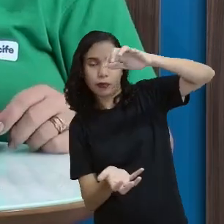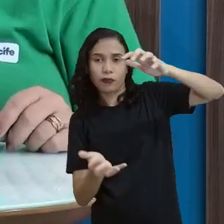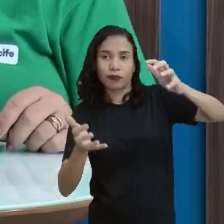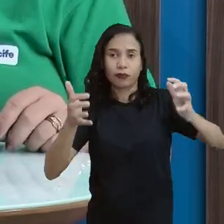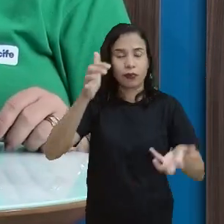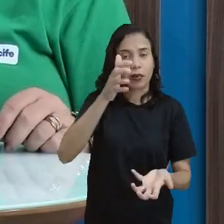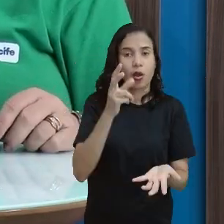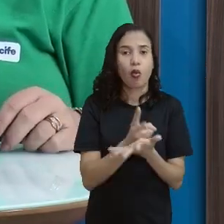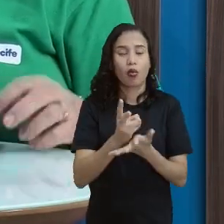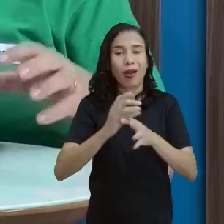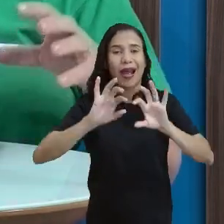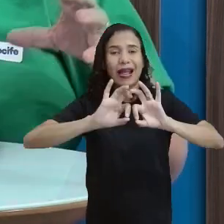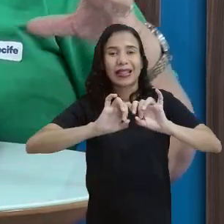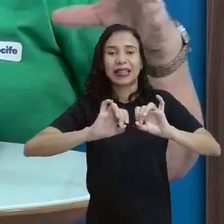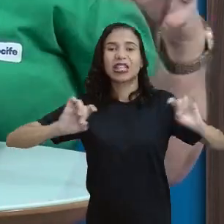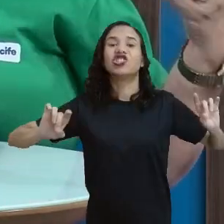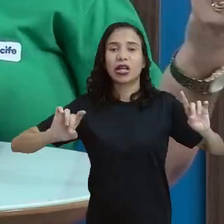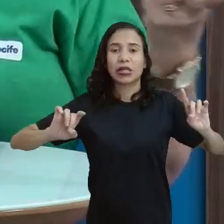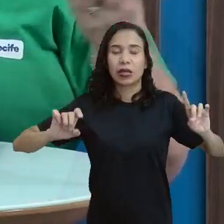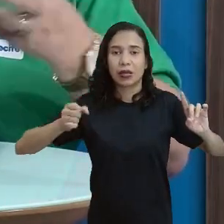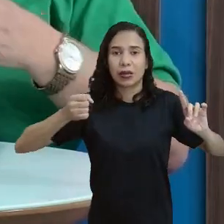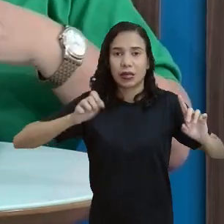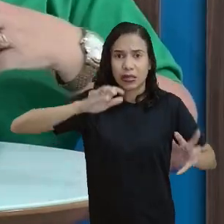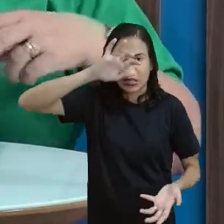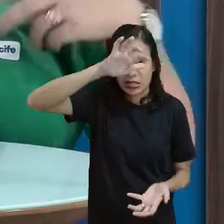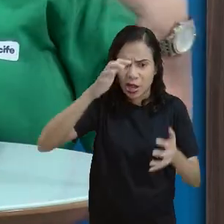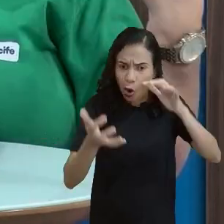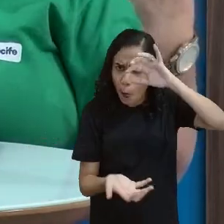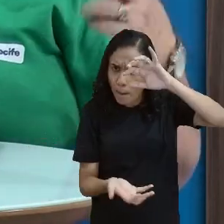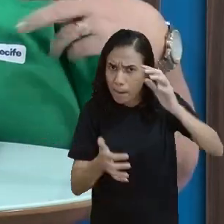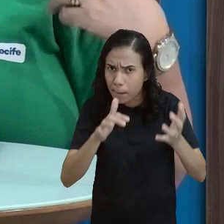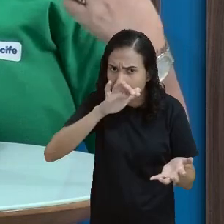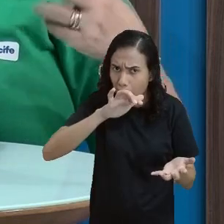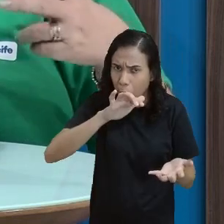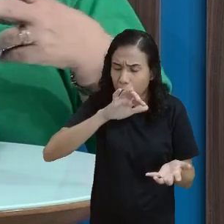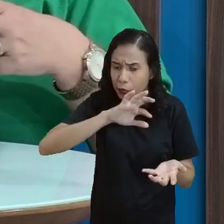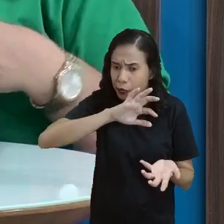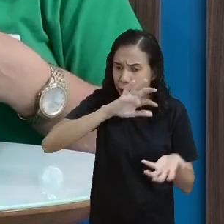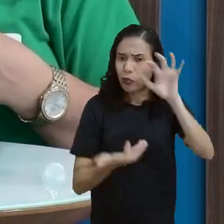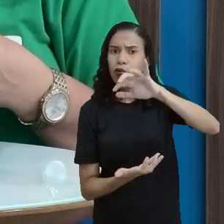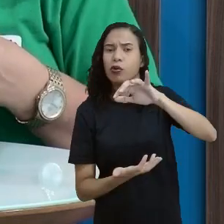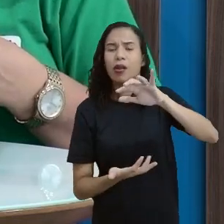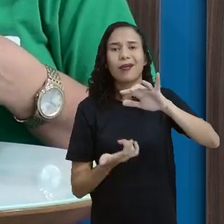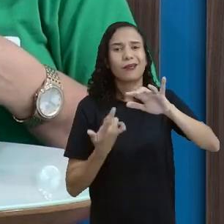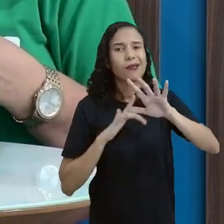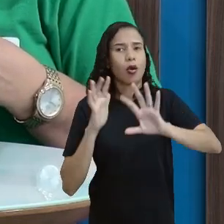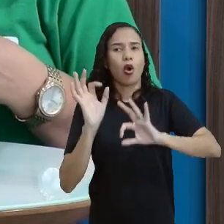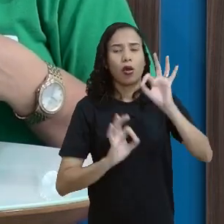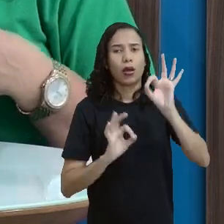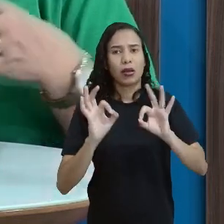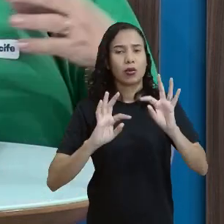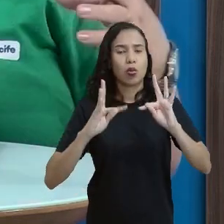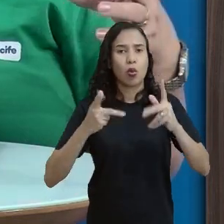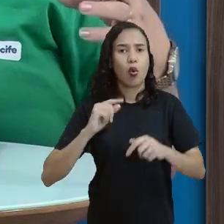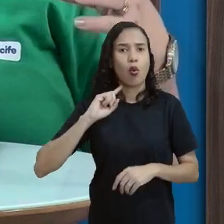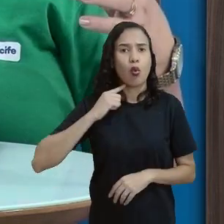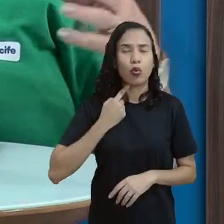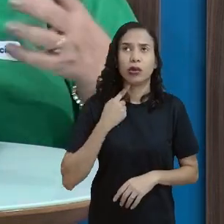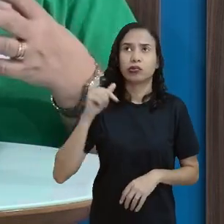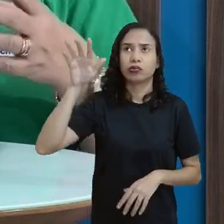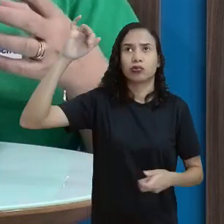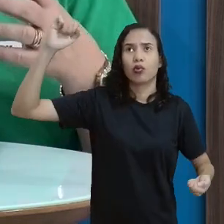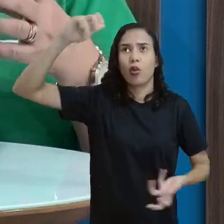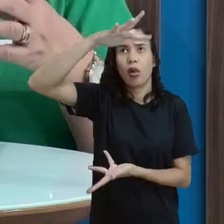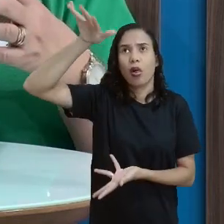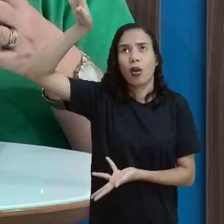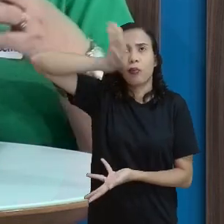certa distância. E se por acaso esses polos der essa reviravolta de uma forma desordenada, então a gente pode atrair